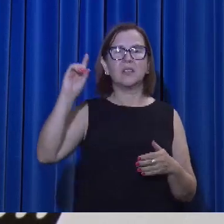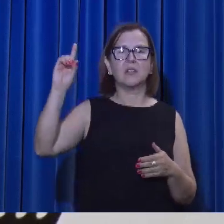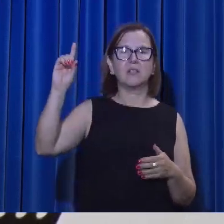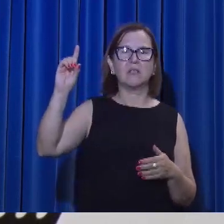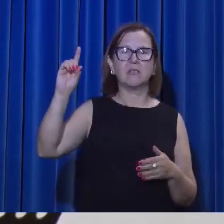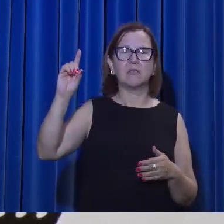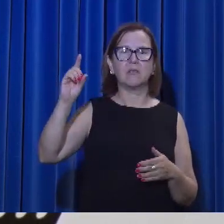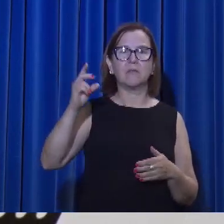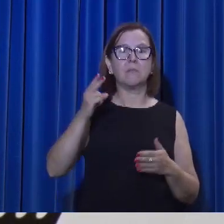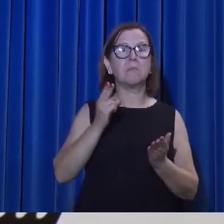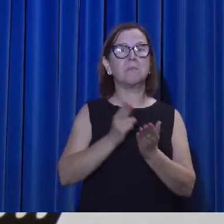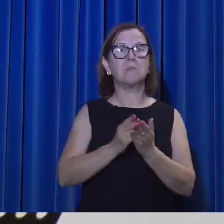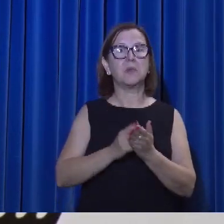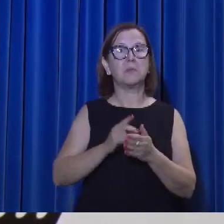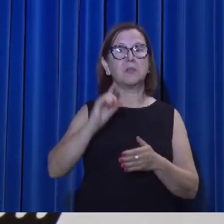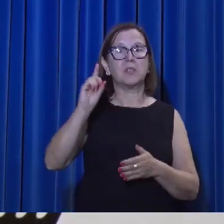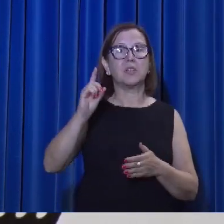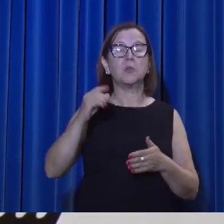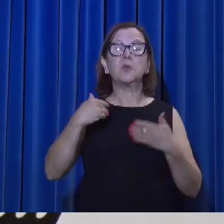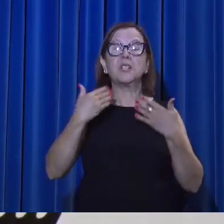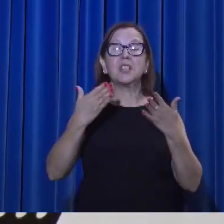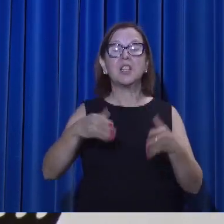dado a luz.